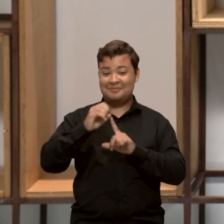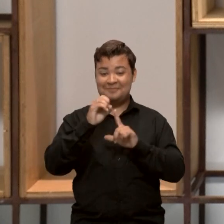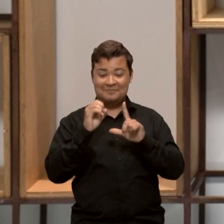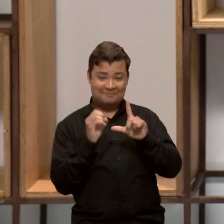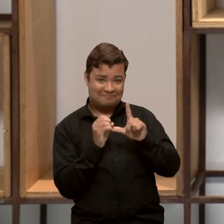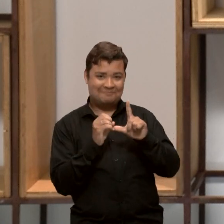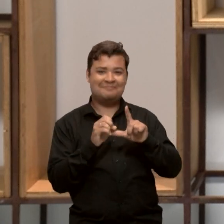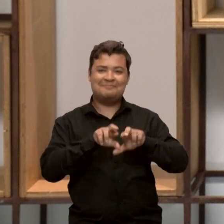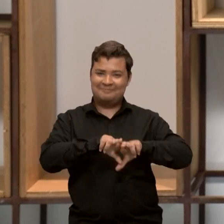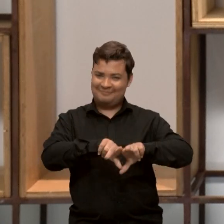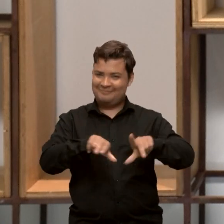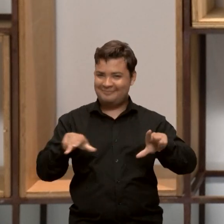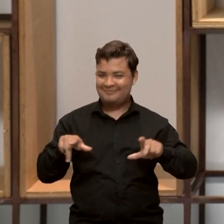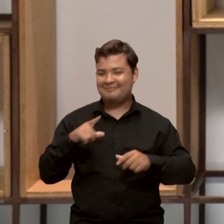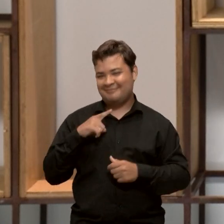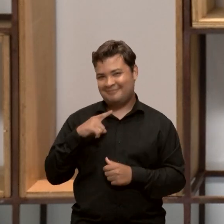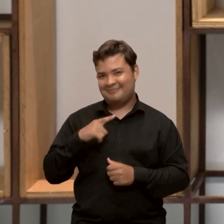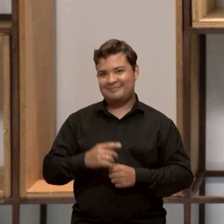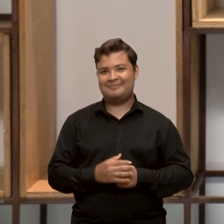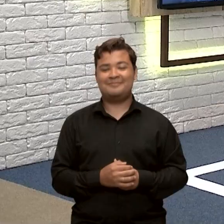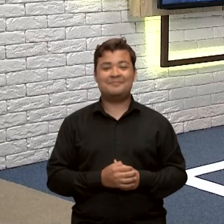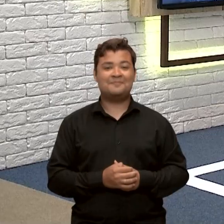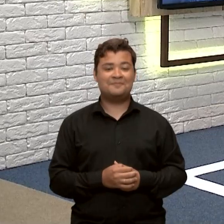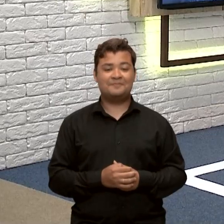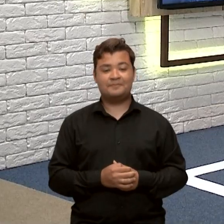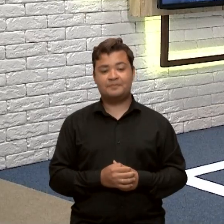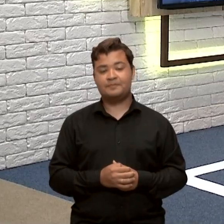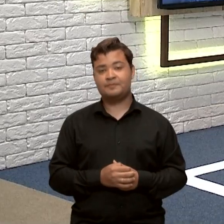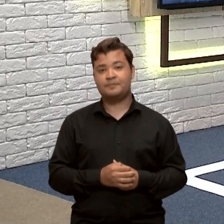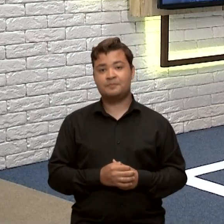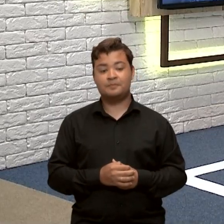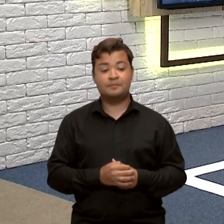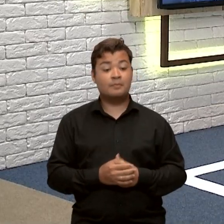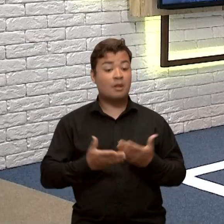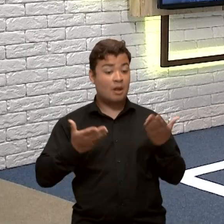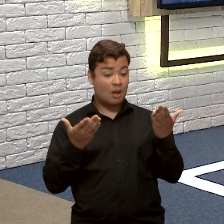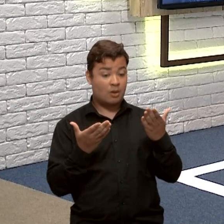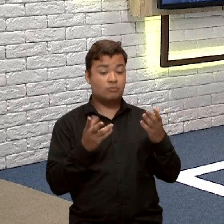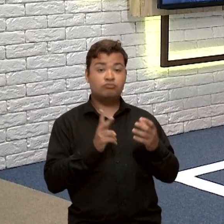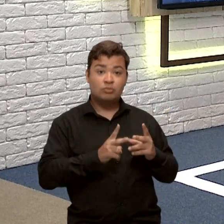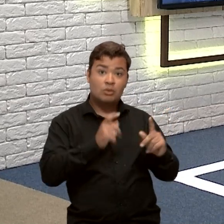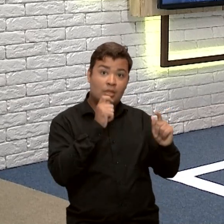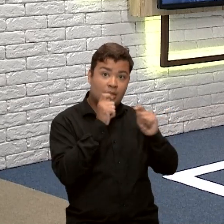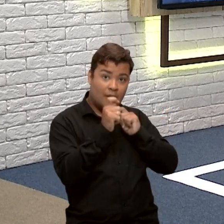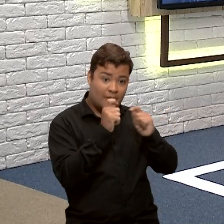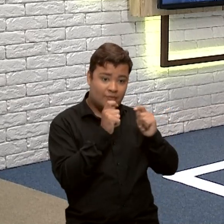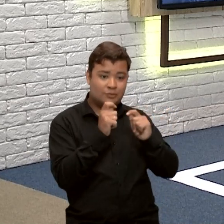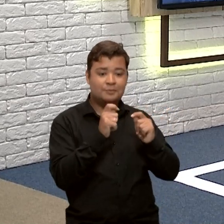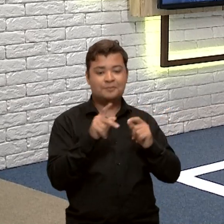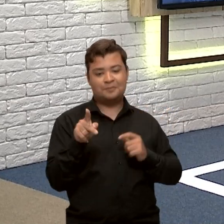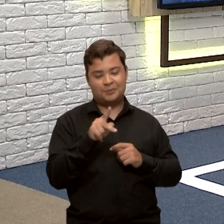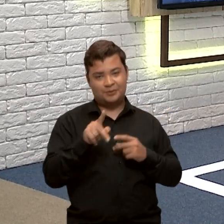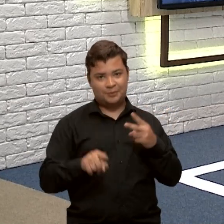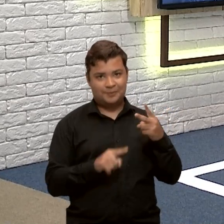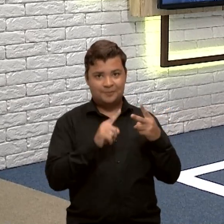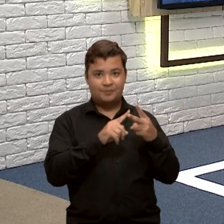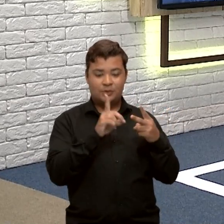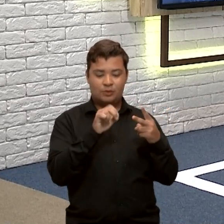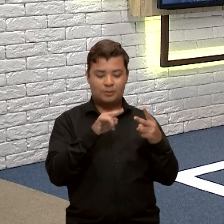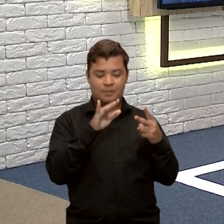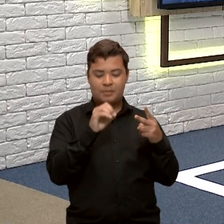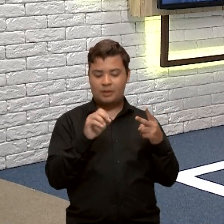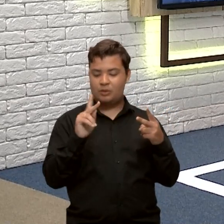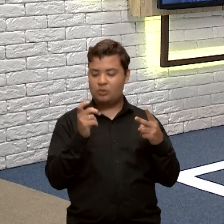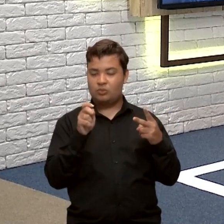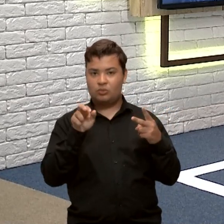e muito mais. Bom, agora nós seguimos aqui com os nossos entrevistados. A gente está aqui com o professor Domênico Ur e